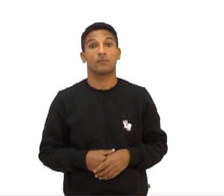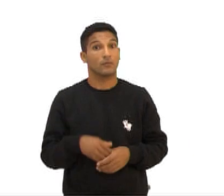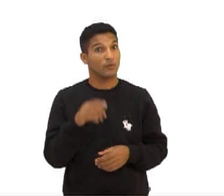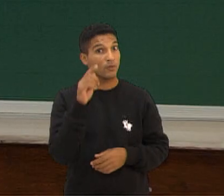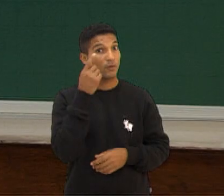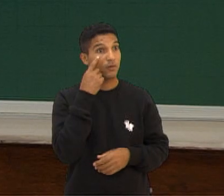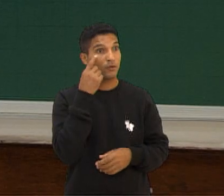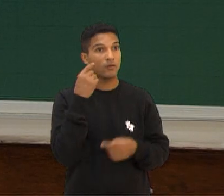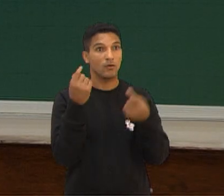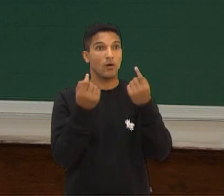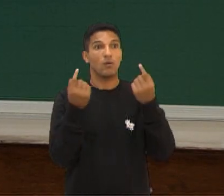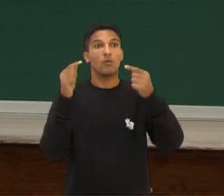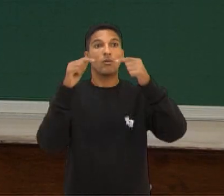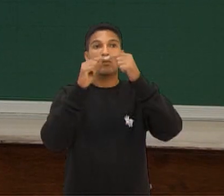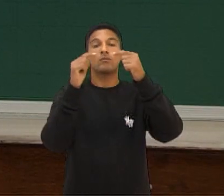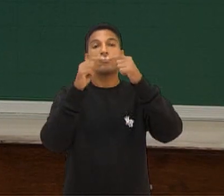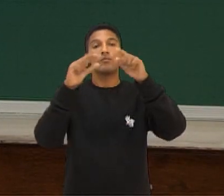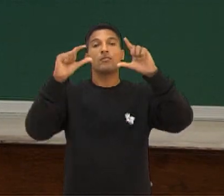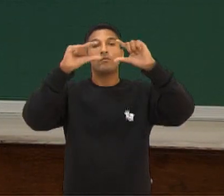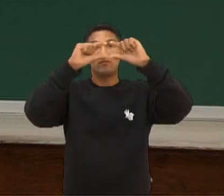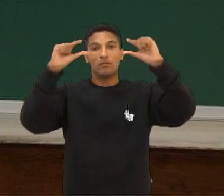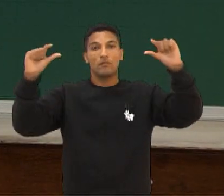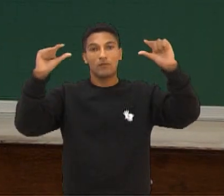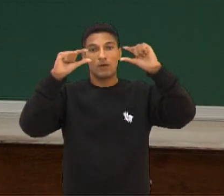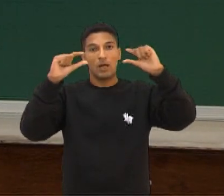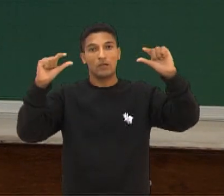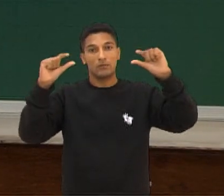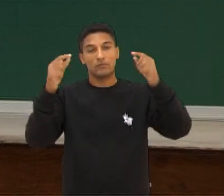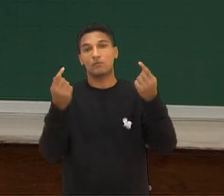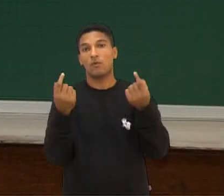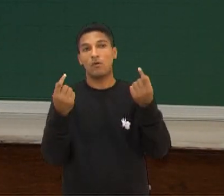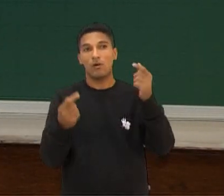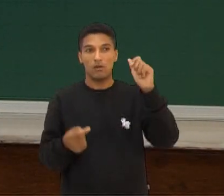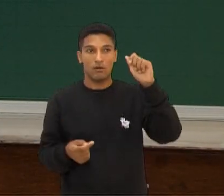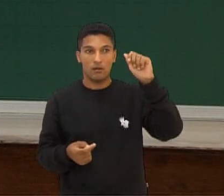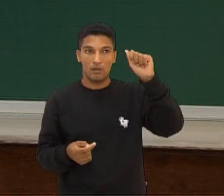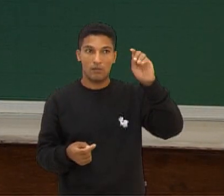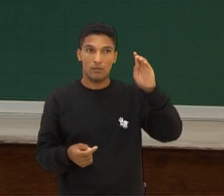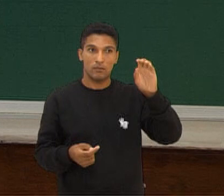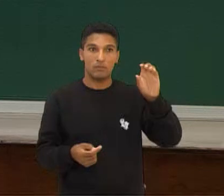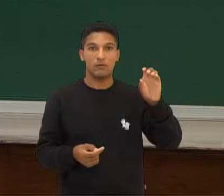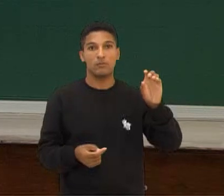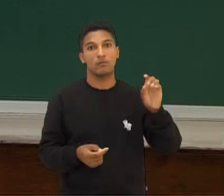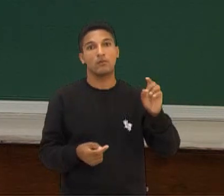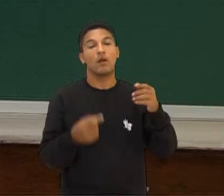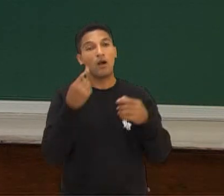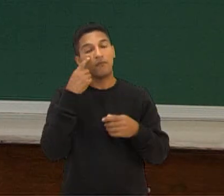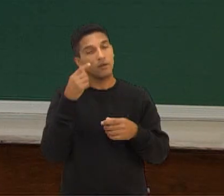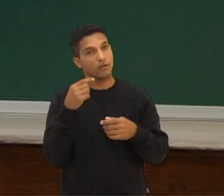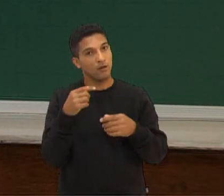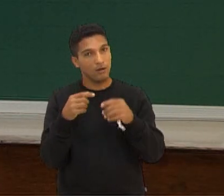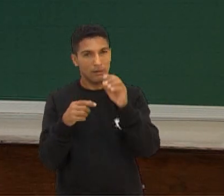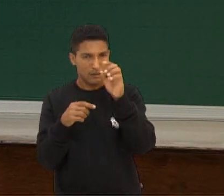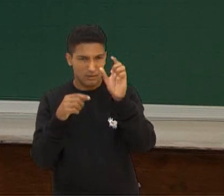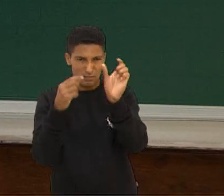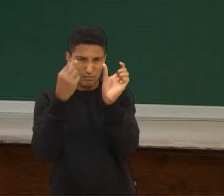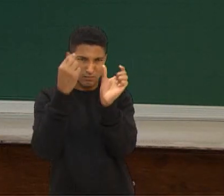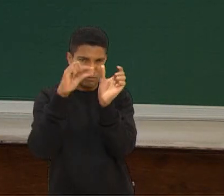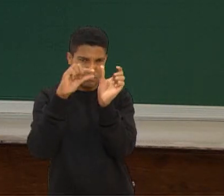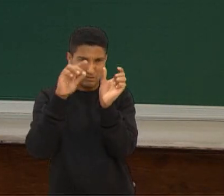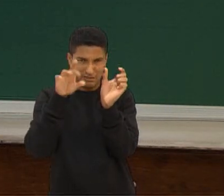aqui, olhem bem, analisem, ó, de que. Opa, se é de